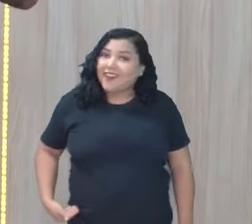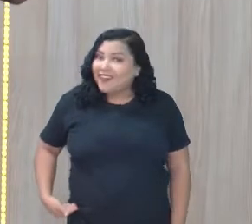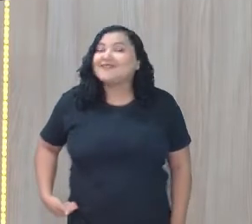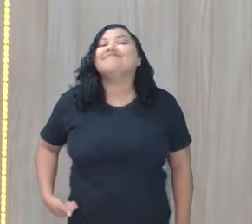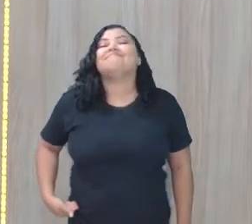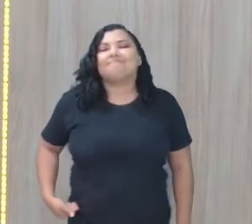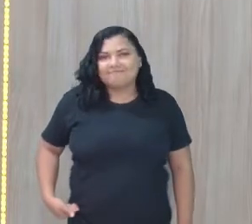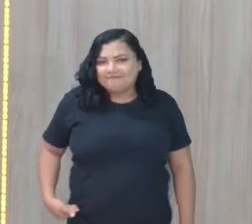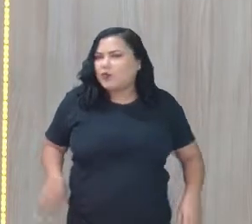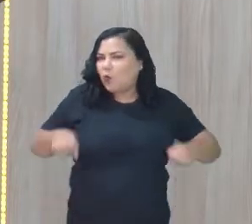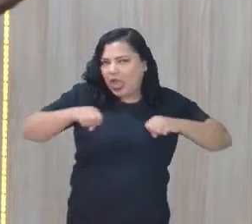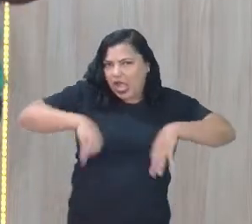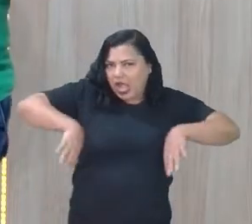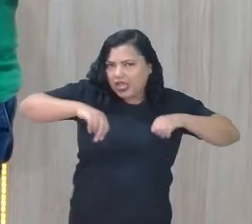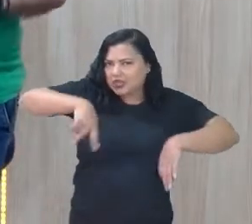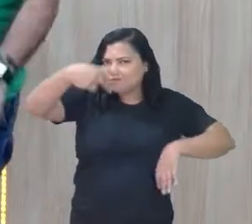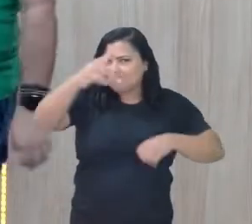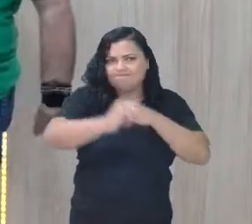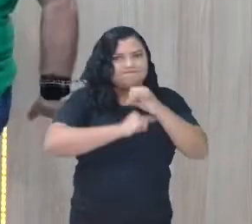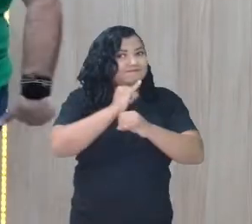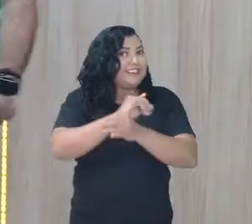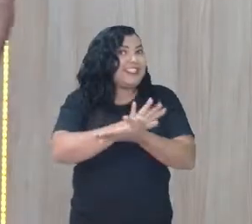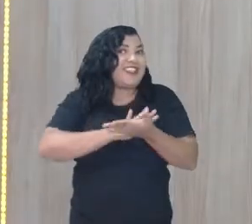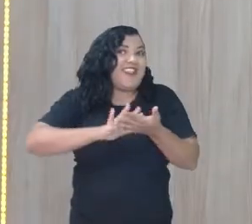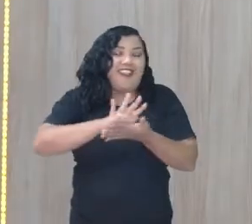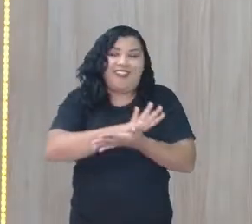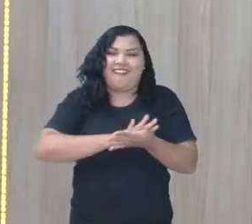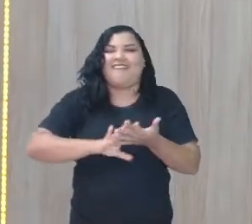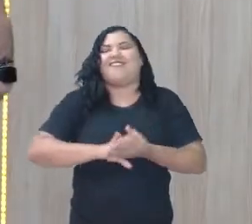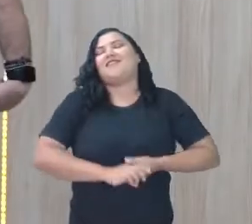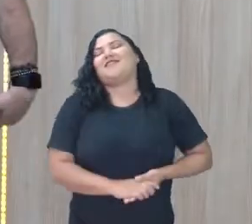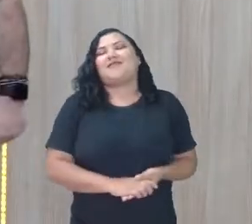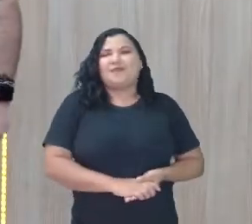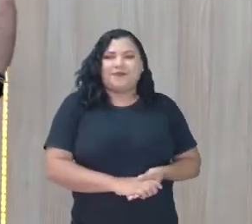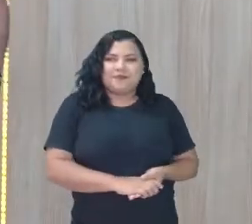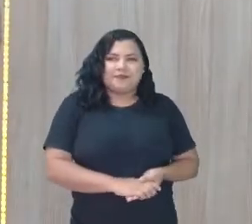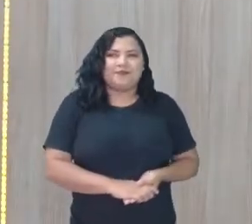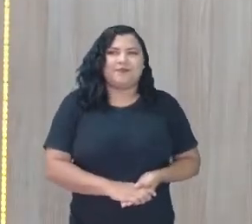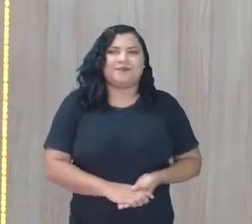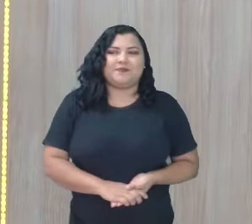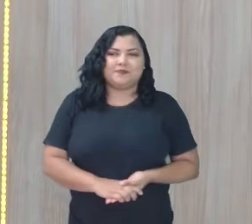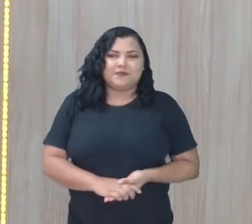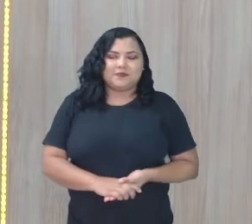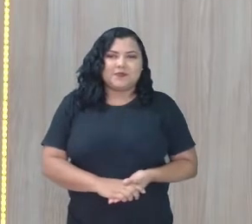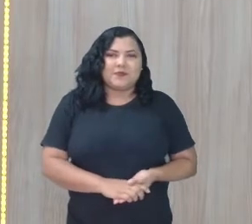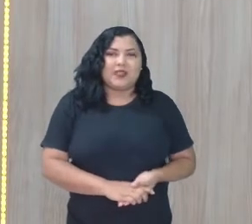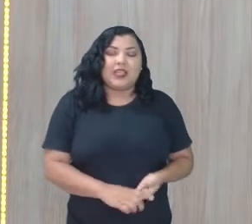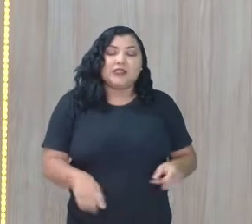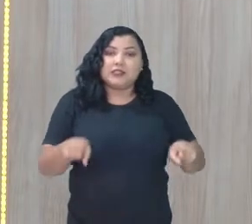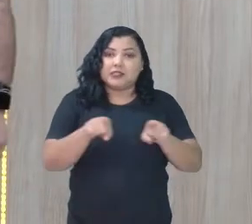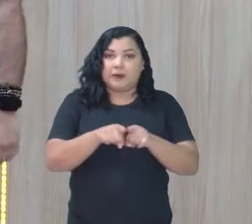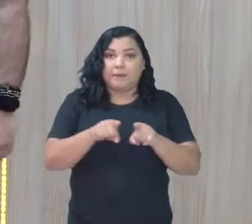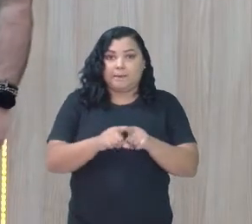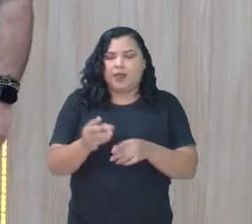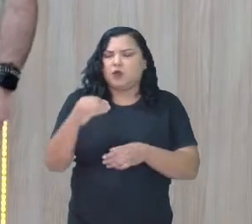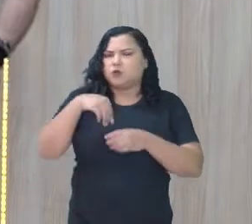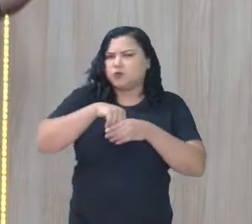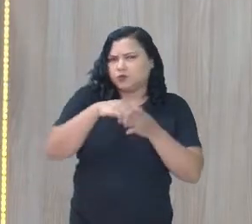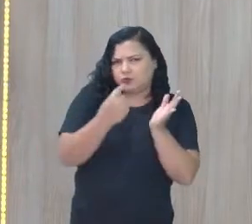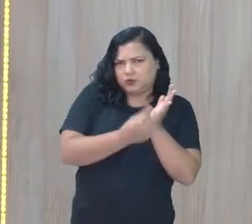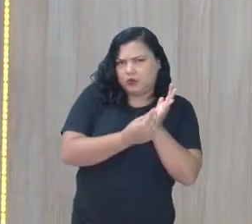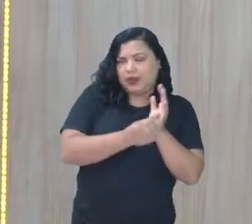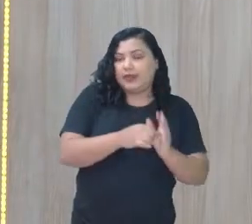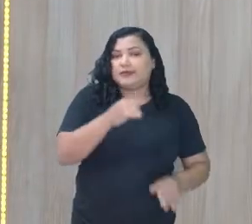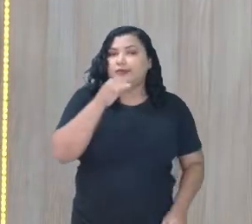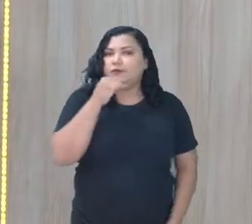consumir do seu pacote de dados de internet para fazer isso. E Também pelo aplicativo, quando